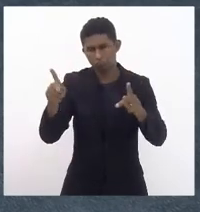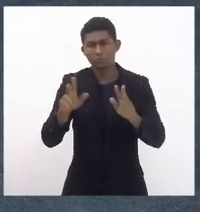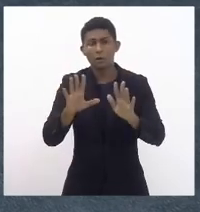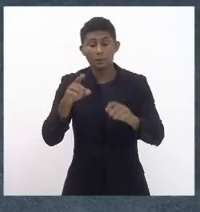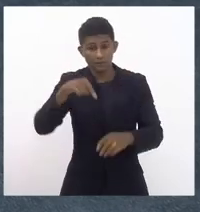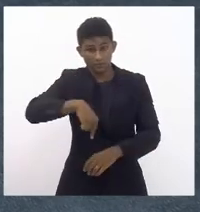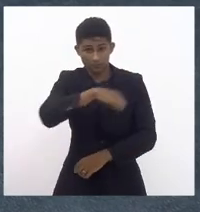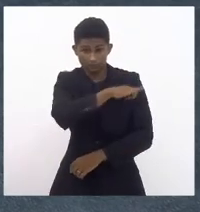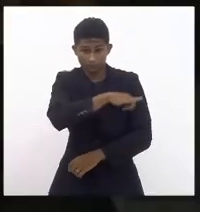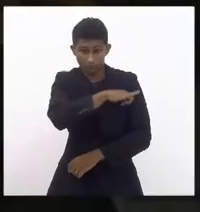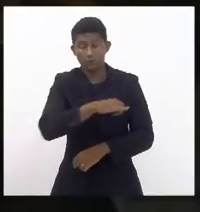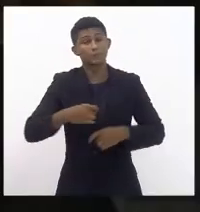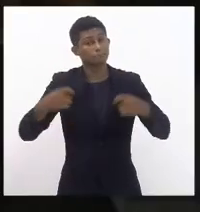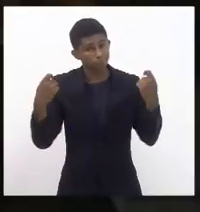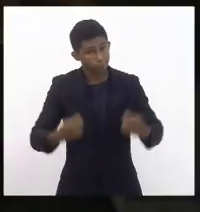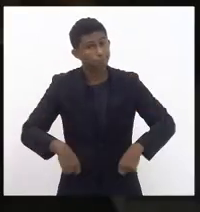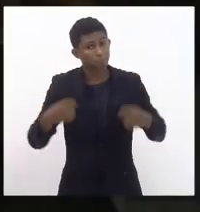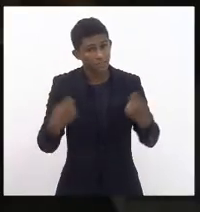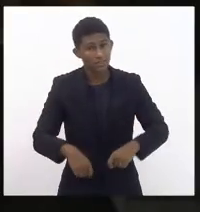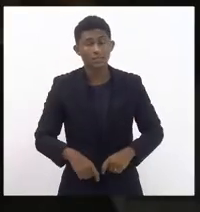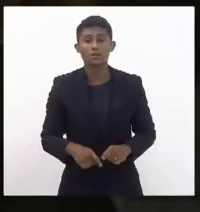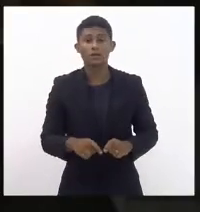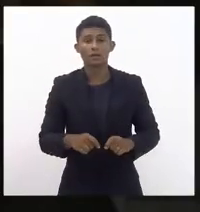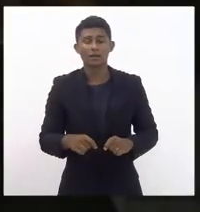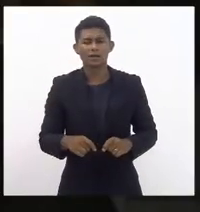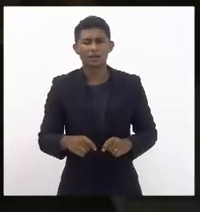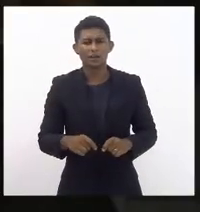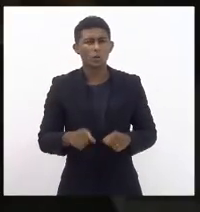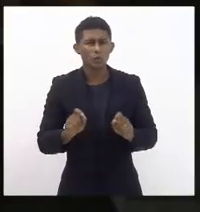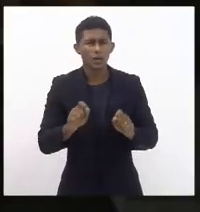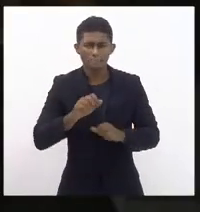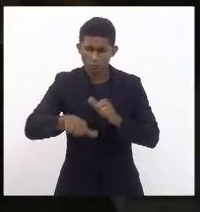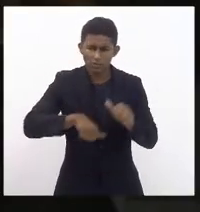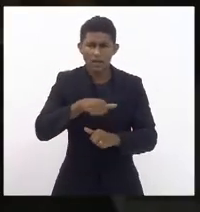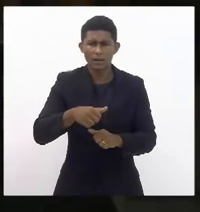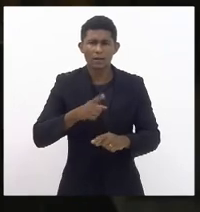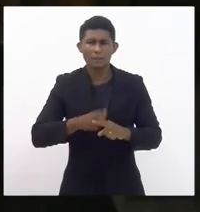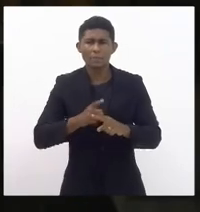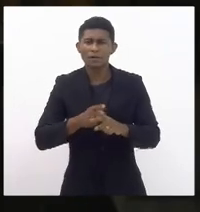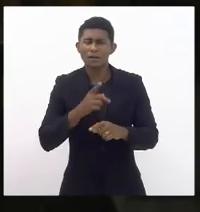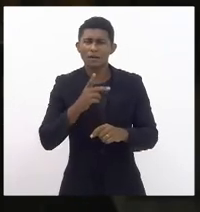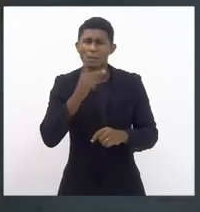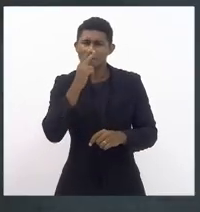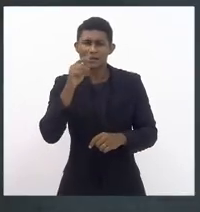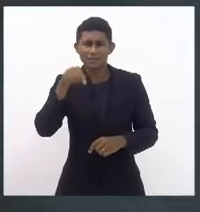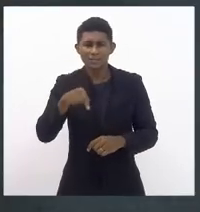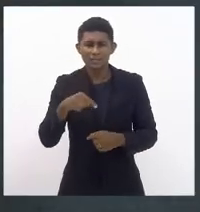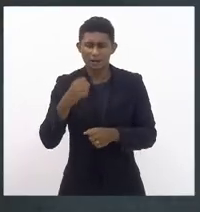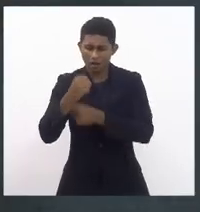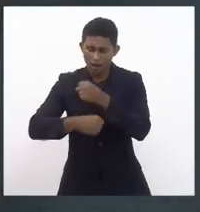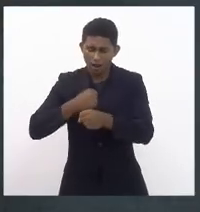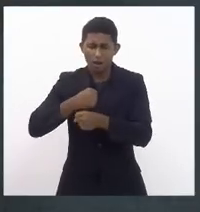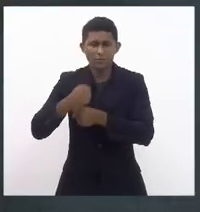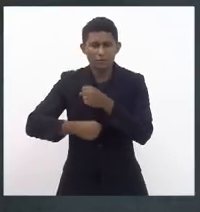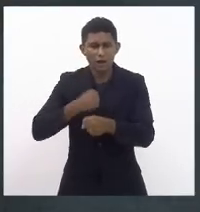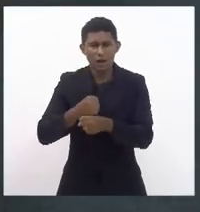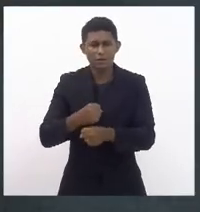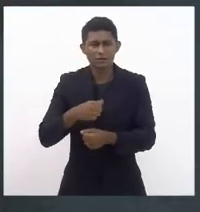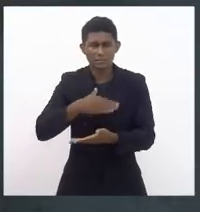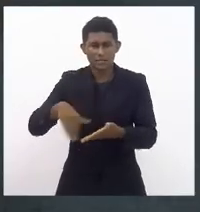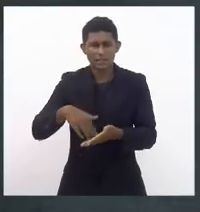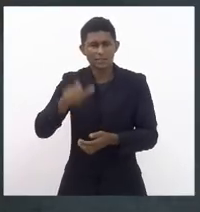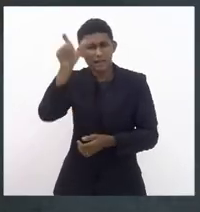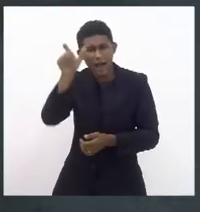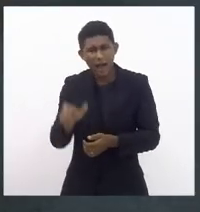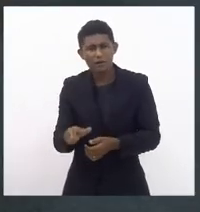Flávio essa fica com essa característica de ter em média um secretário de educação por ano é impressionante